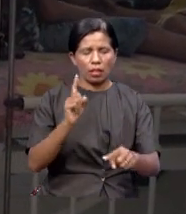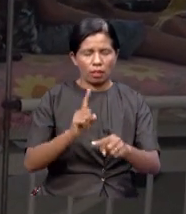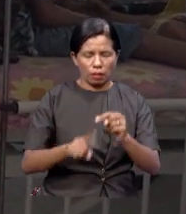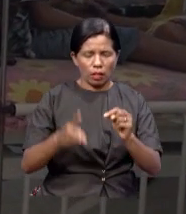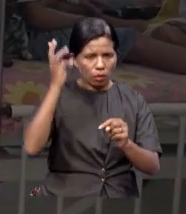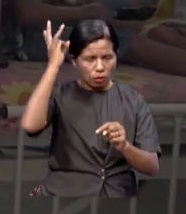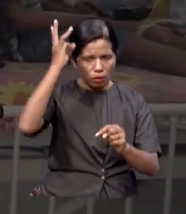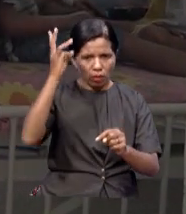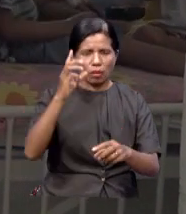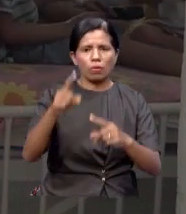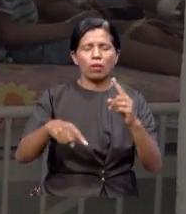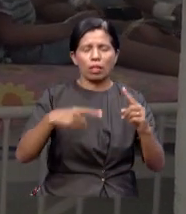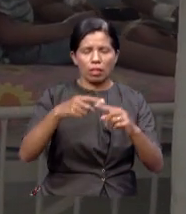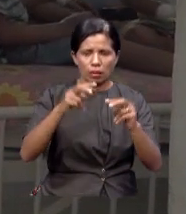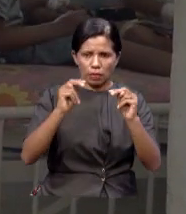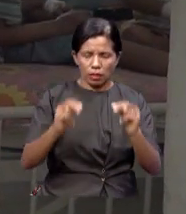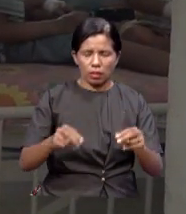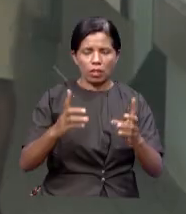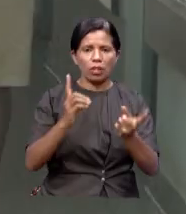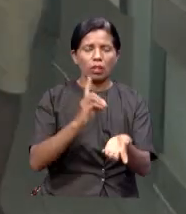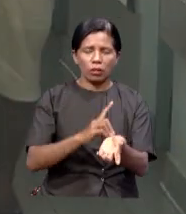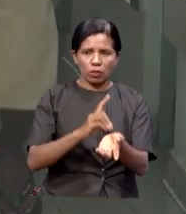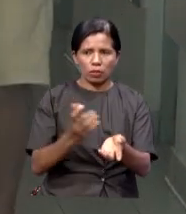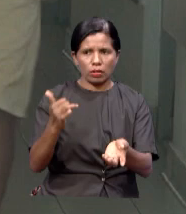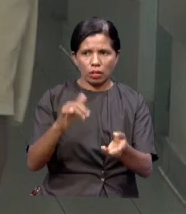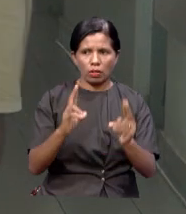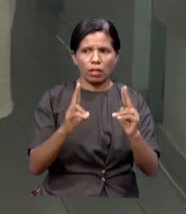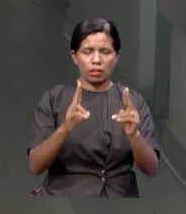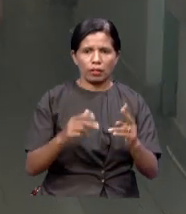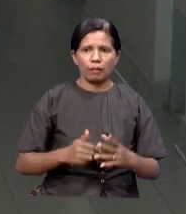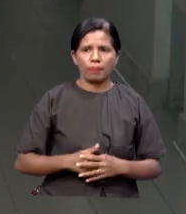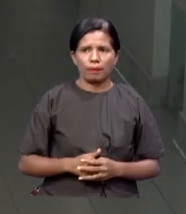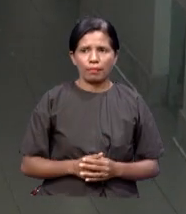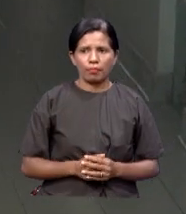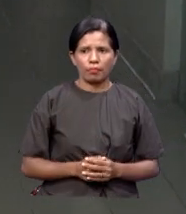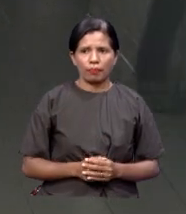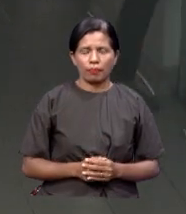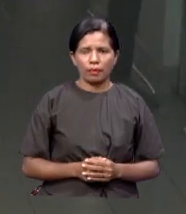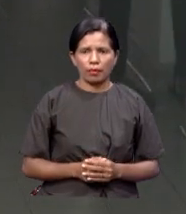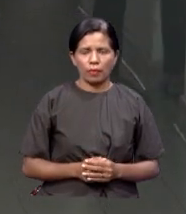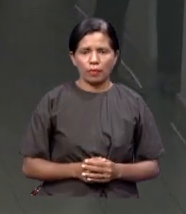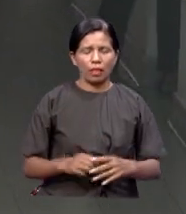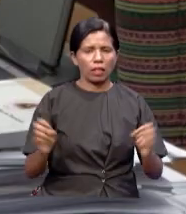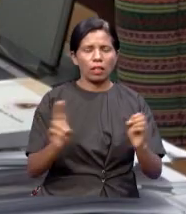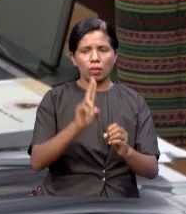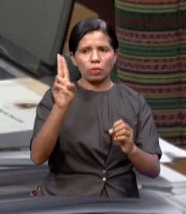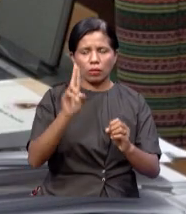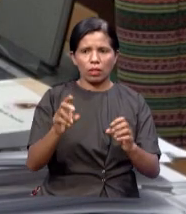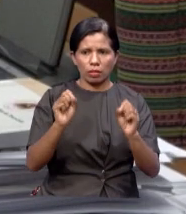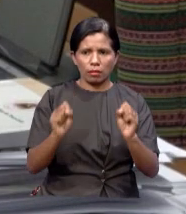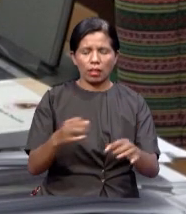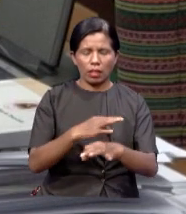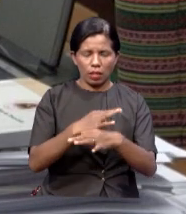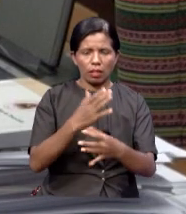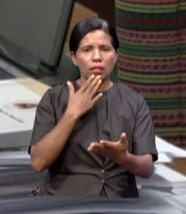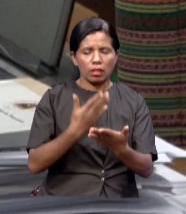confusão, banhira precisa profissional saúde Sira ho ausente. Falta de gestão na vez que halo sama atu bela hadia gestão